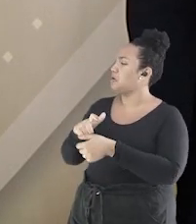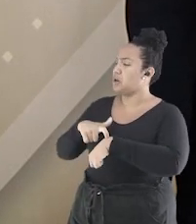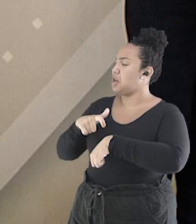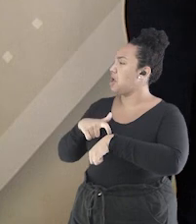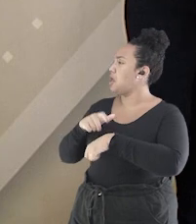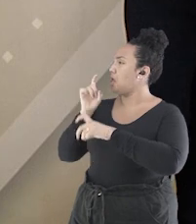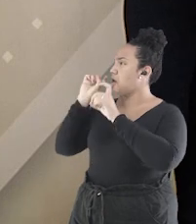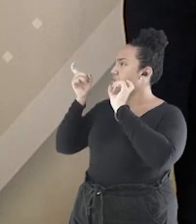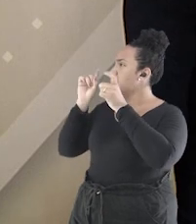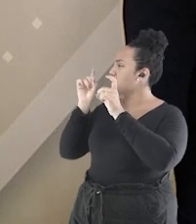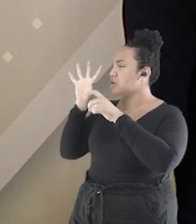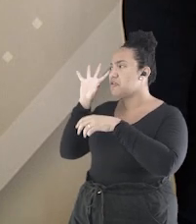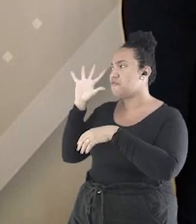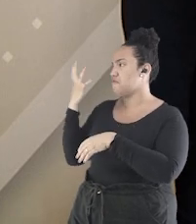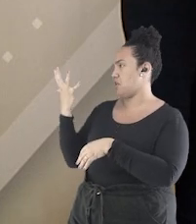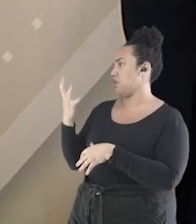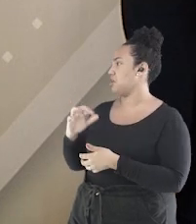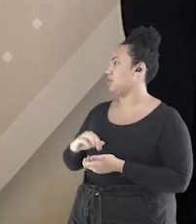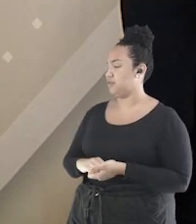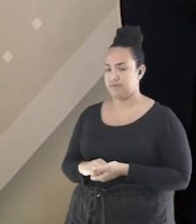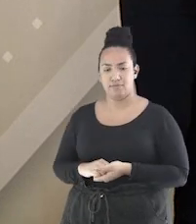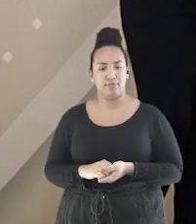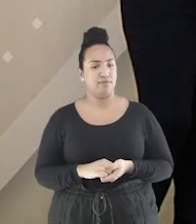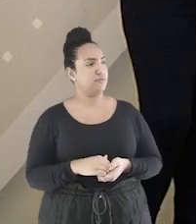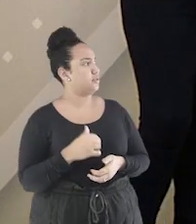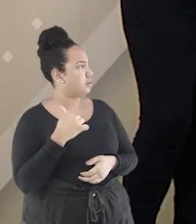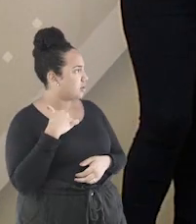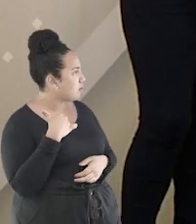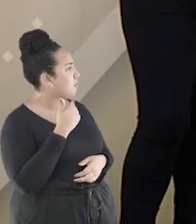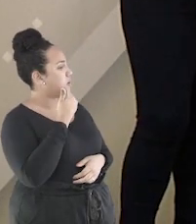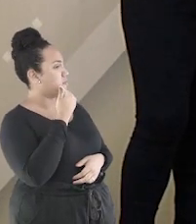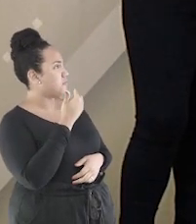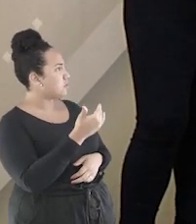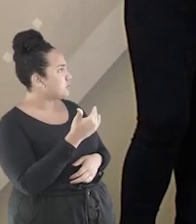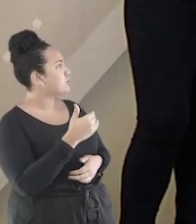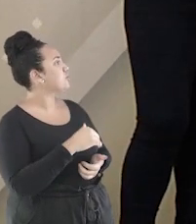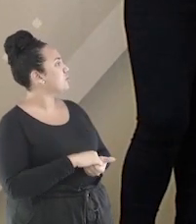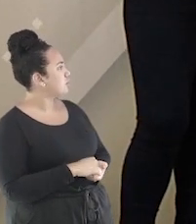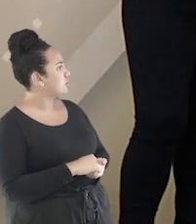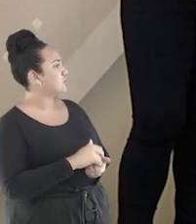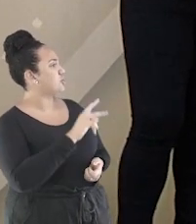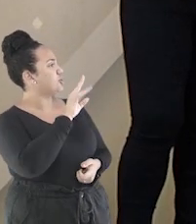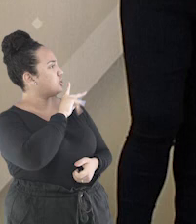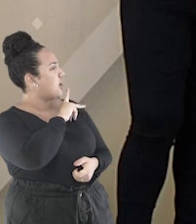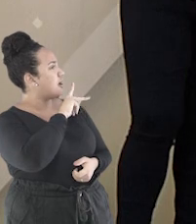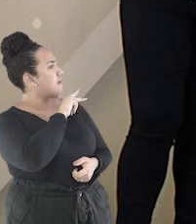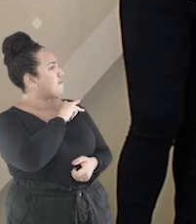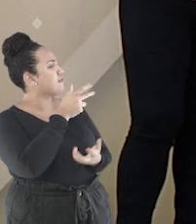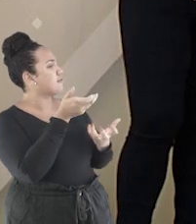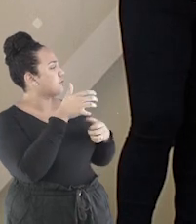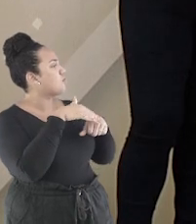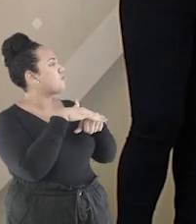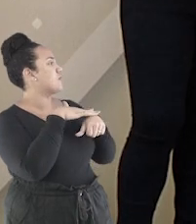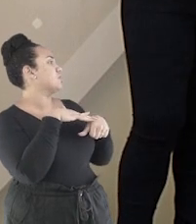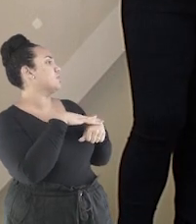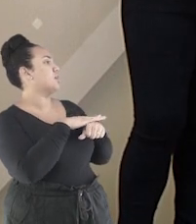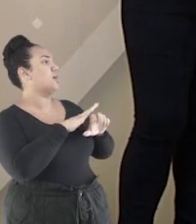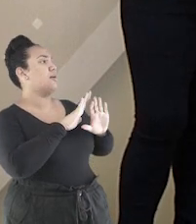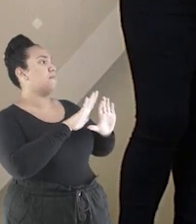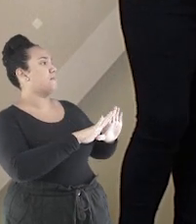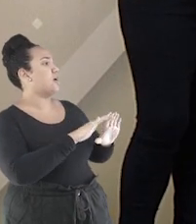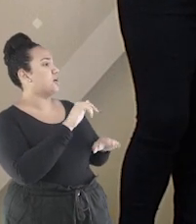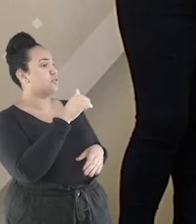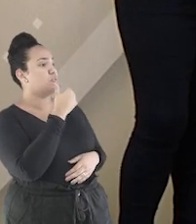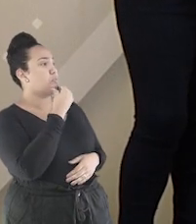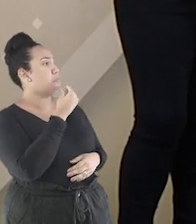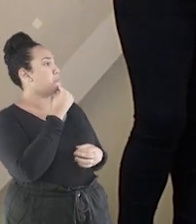explicar a situação? E você acha que eu não pedi um minutinho para ele? Mas ele me